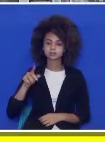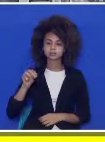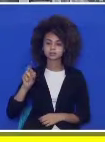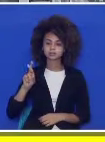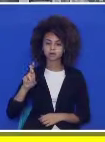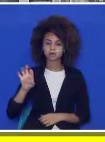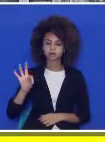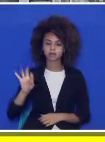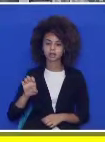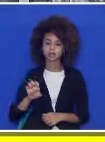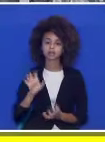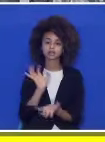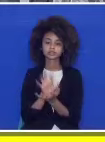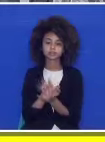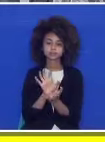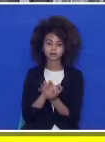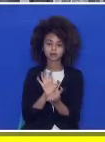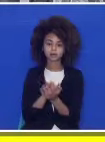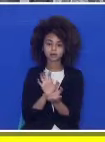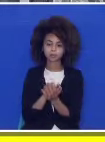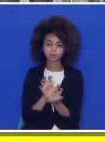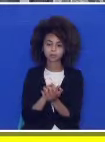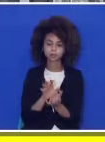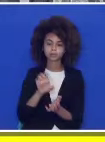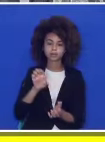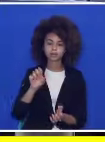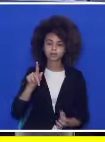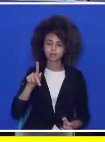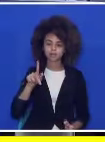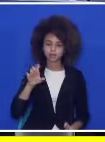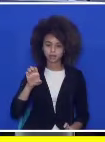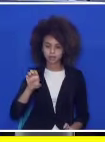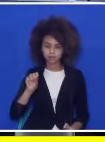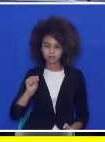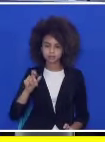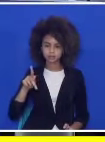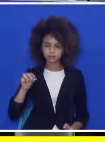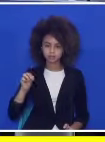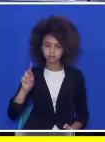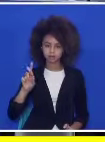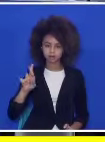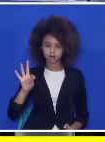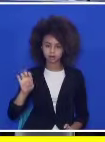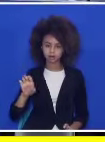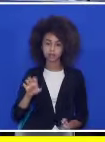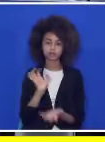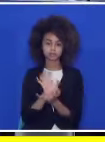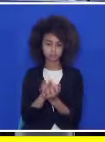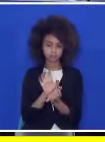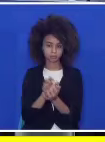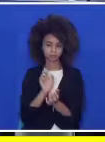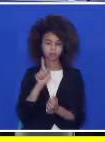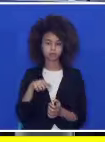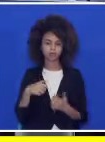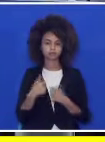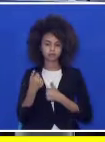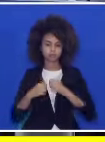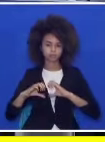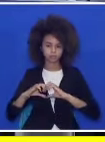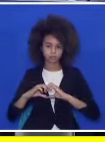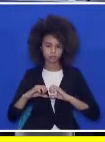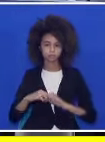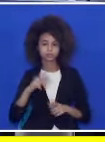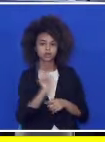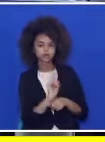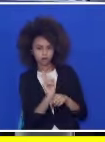de Pernambuco. Sport de Pernambuco é o time do coração. Auditoras, confirmam? Sim,